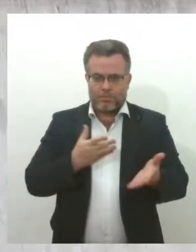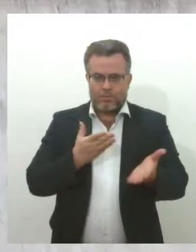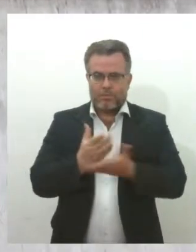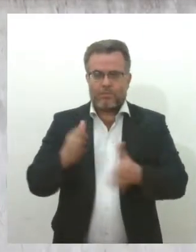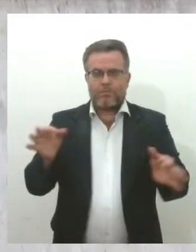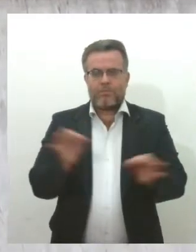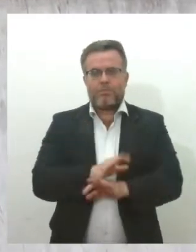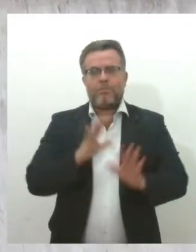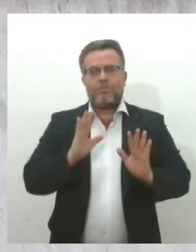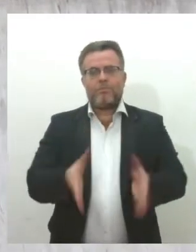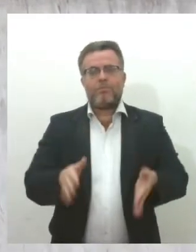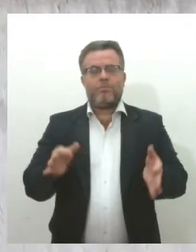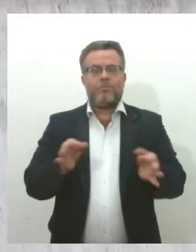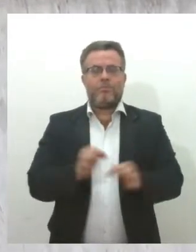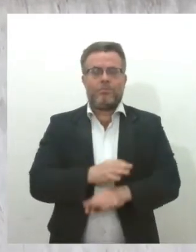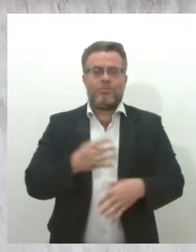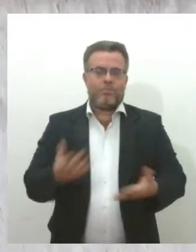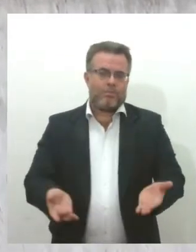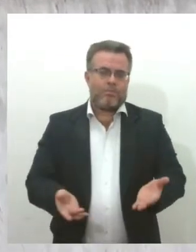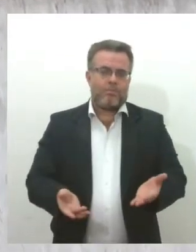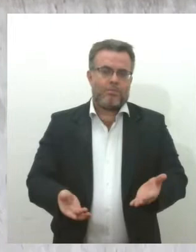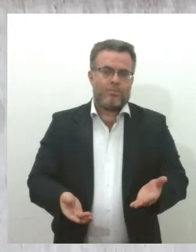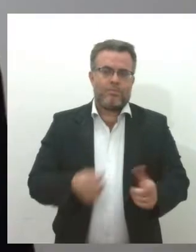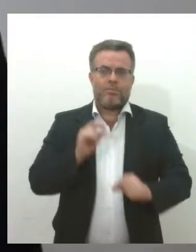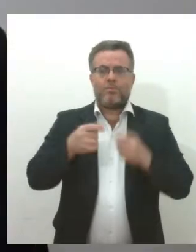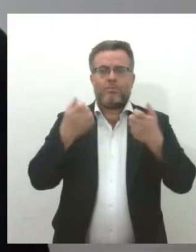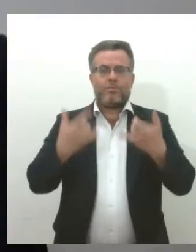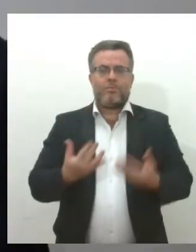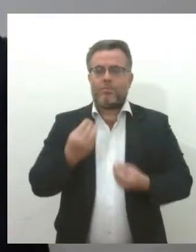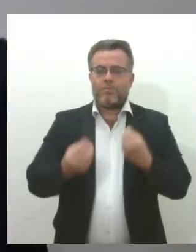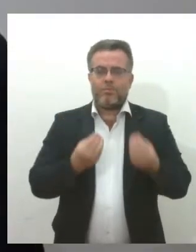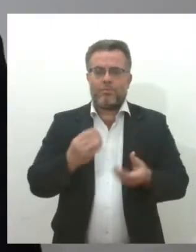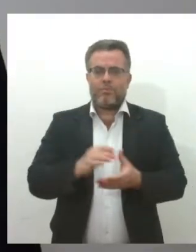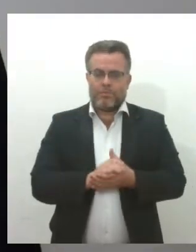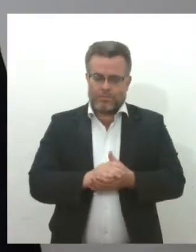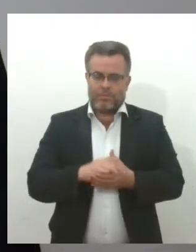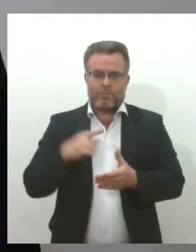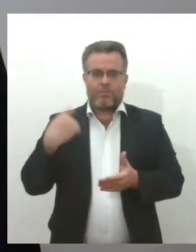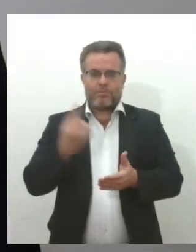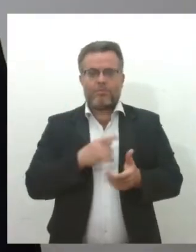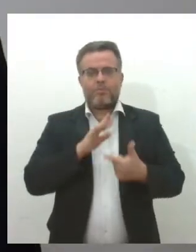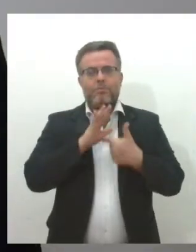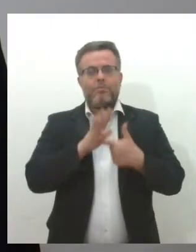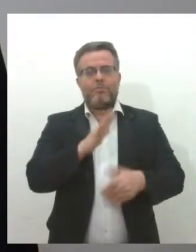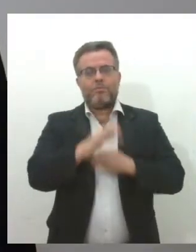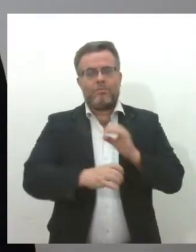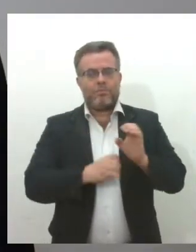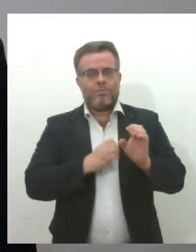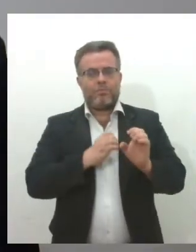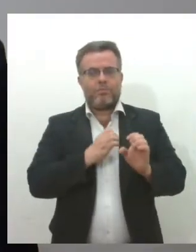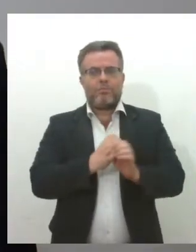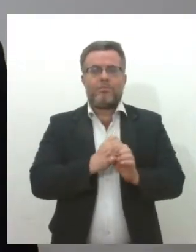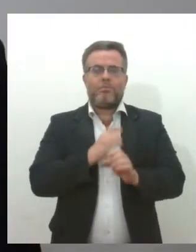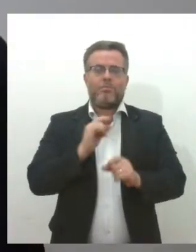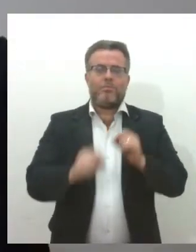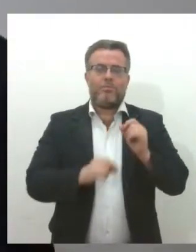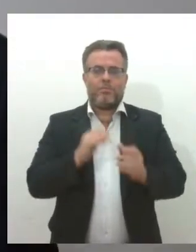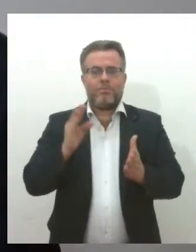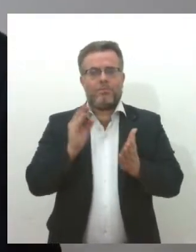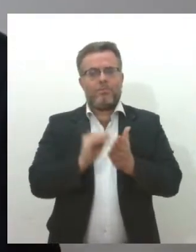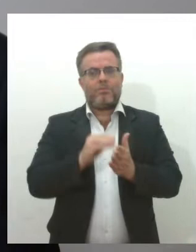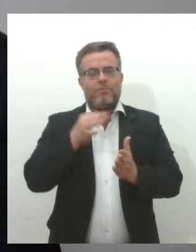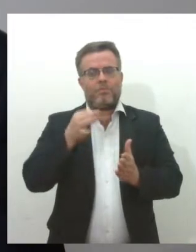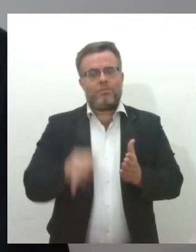aprovada os parlamentares falaram sobre o teor das emendas nós apresentamos uma Emenda mais uma emenda de cunho formal